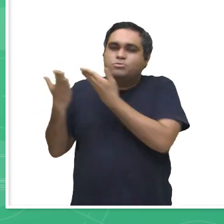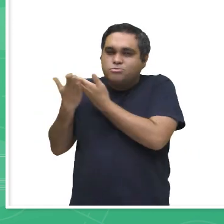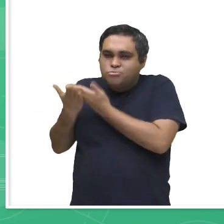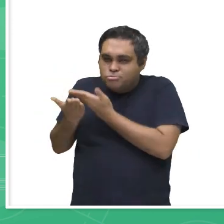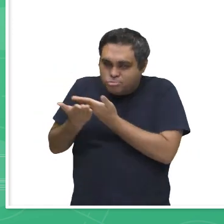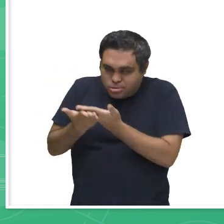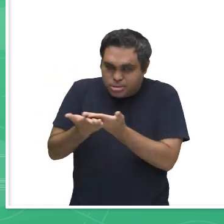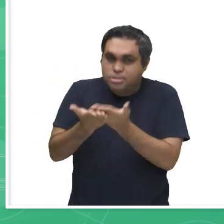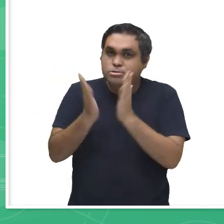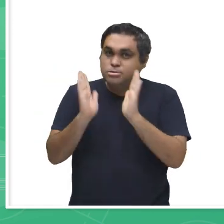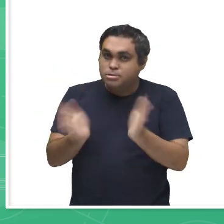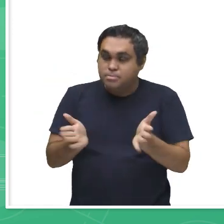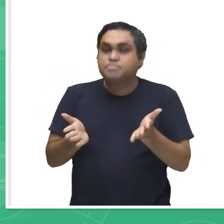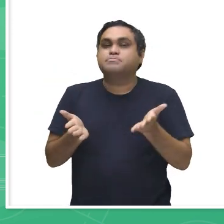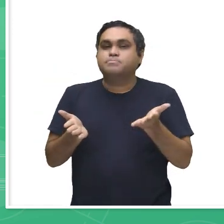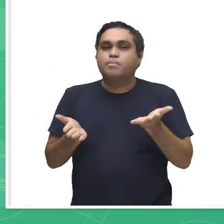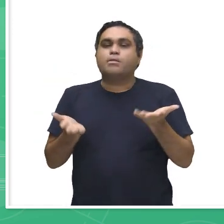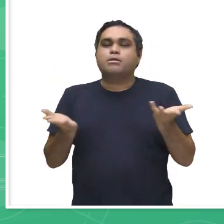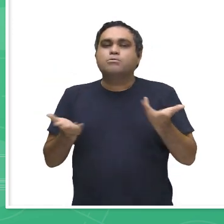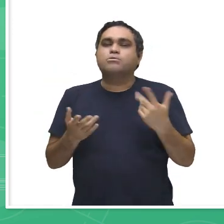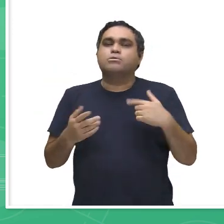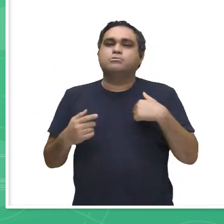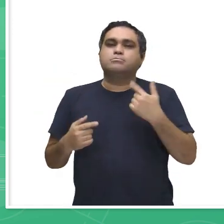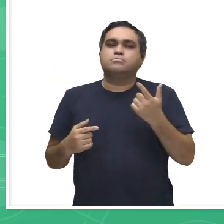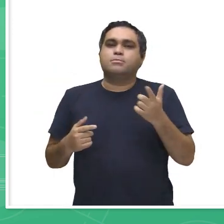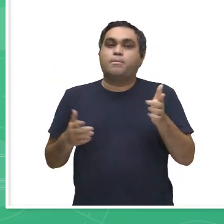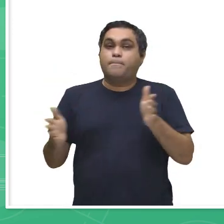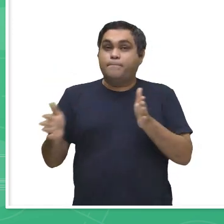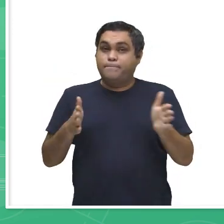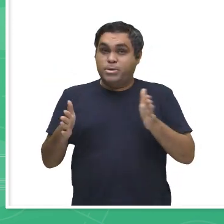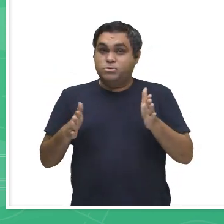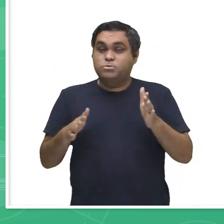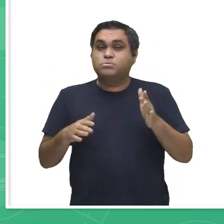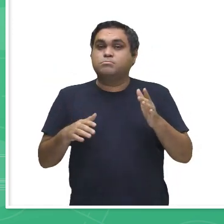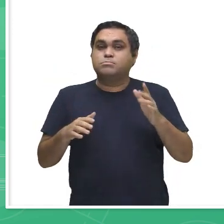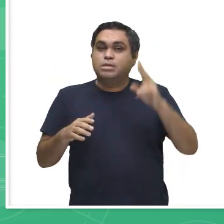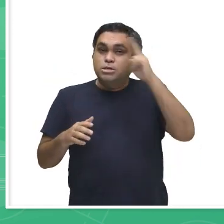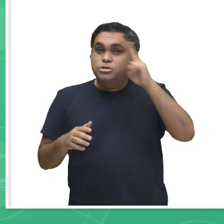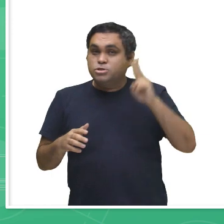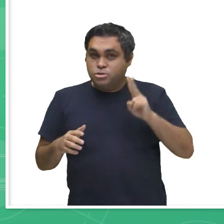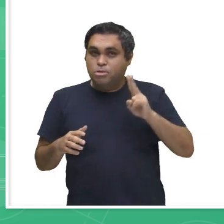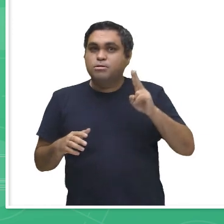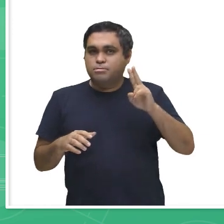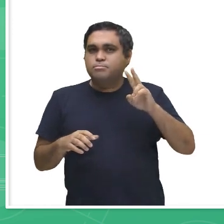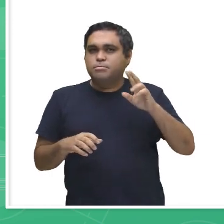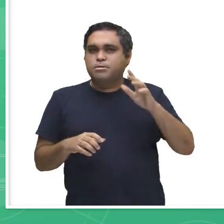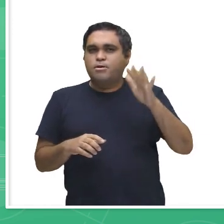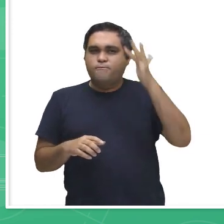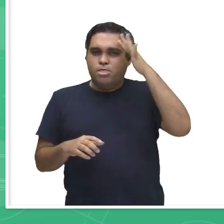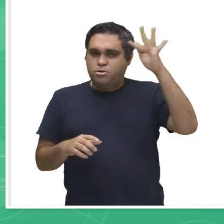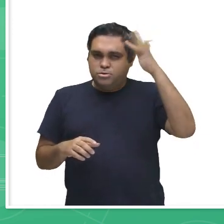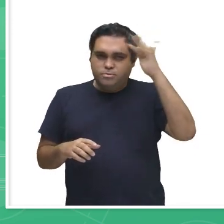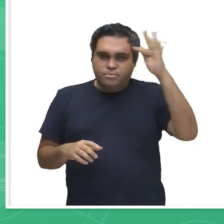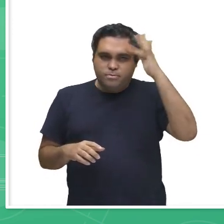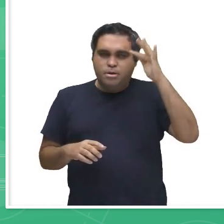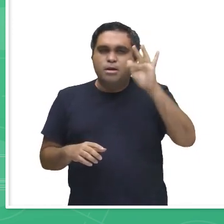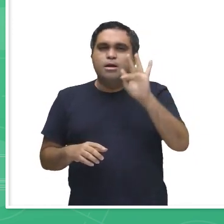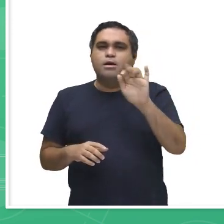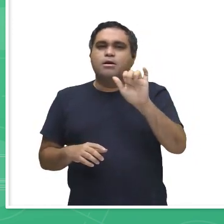nós estamos dentro de um período da história da filosofia, né? De um período que passa por